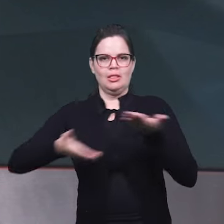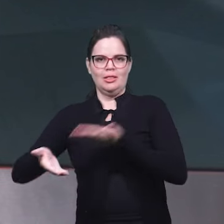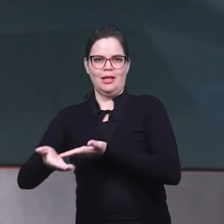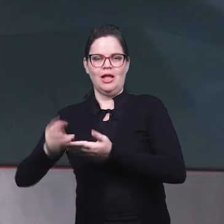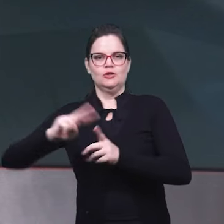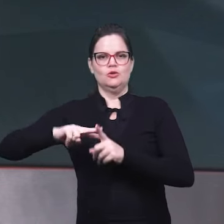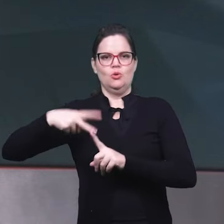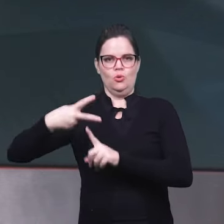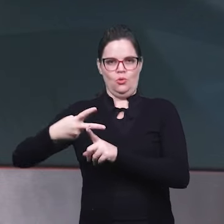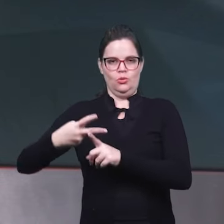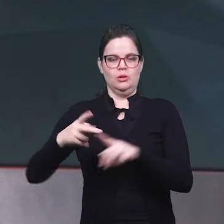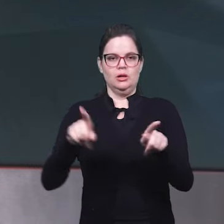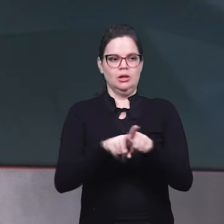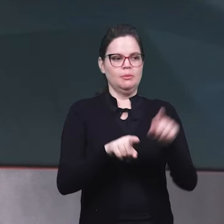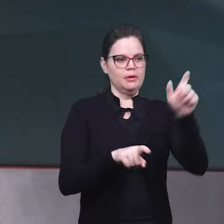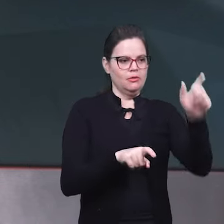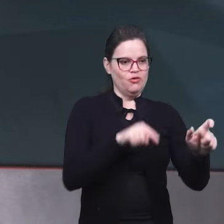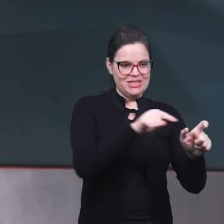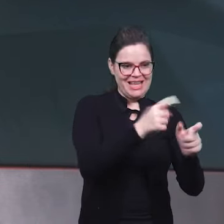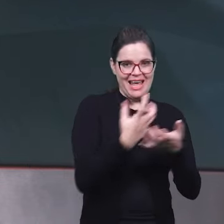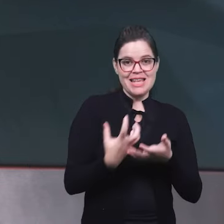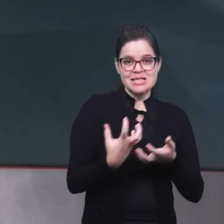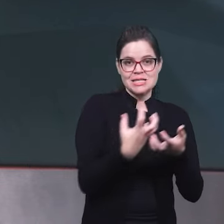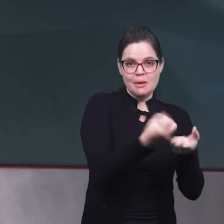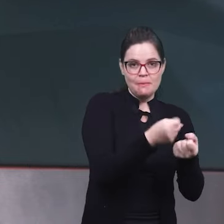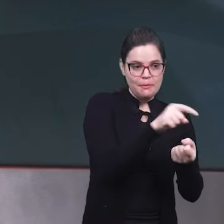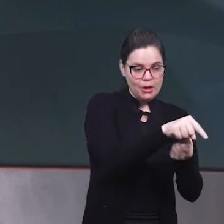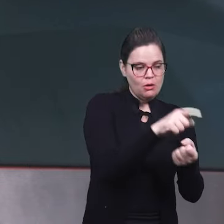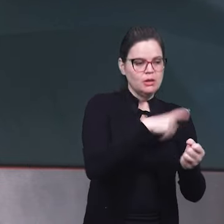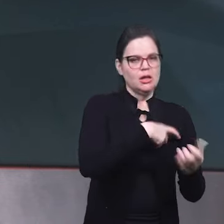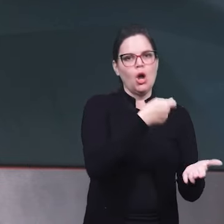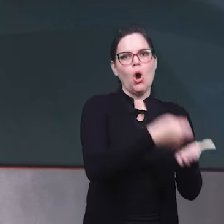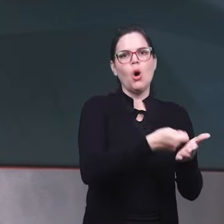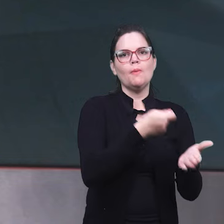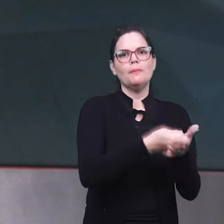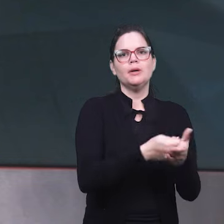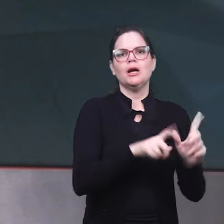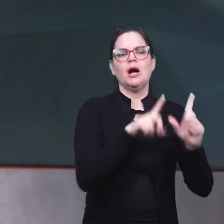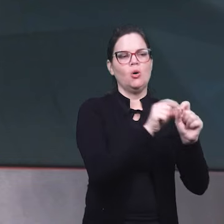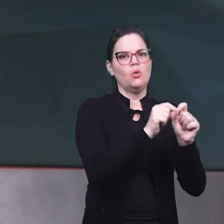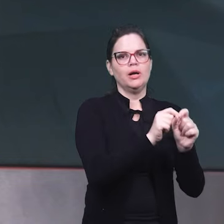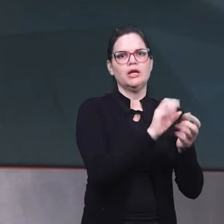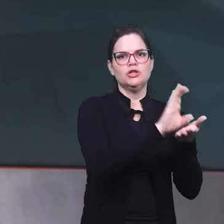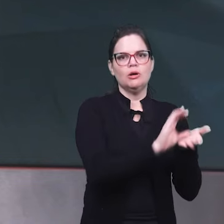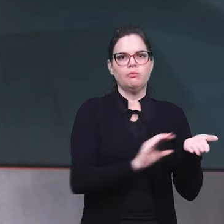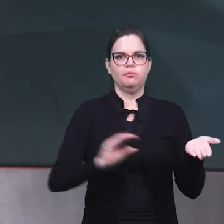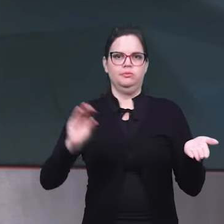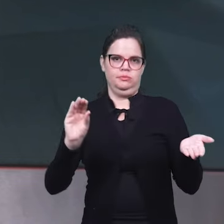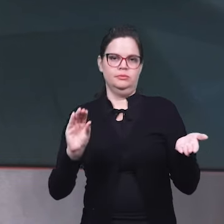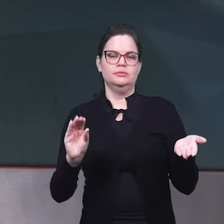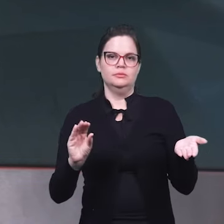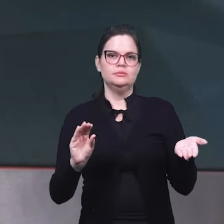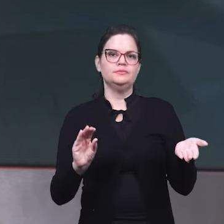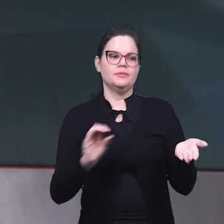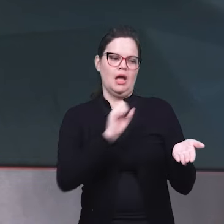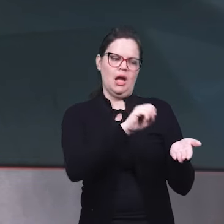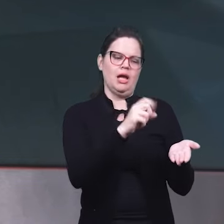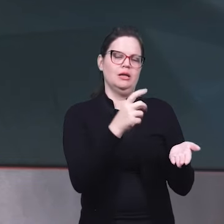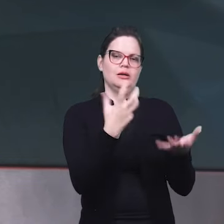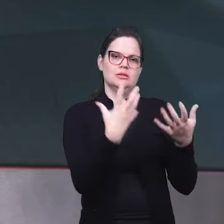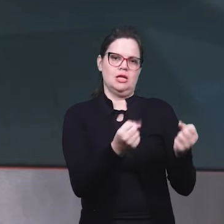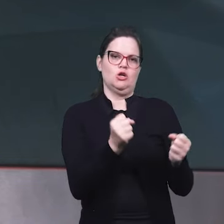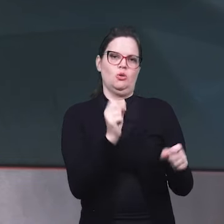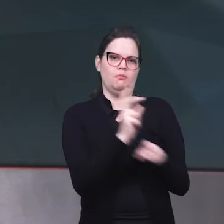uma obrigação para quem tomou o empréstimo ou então pegou esse dinheiro para